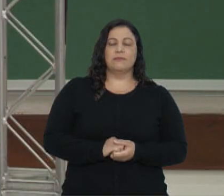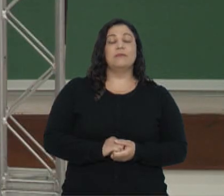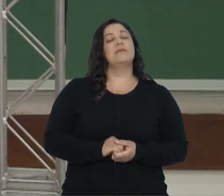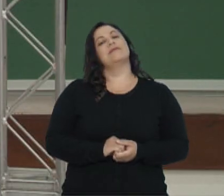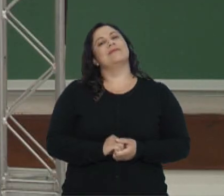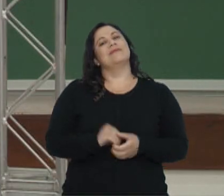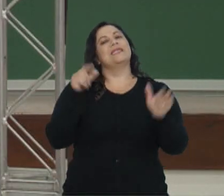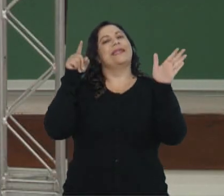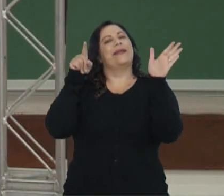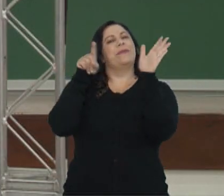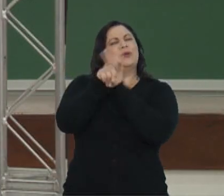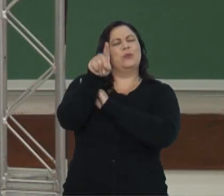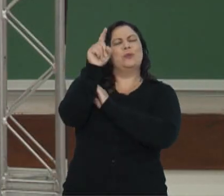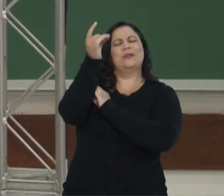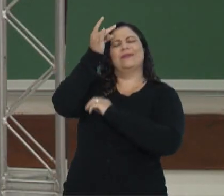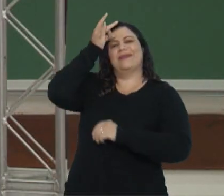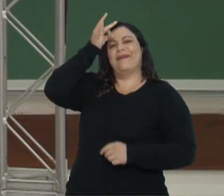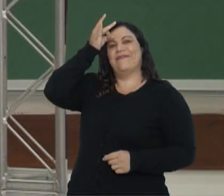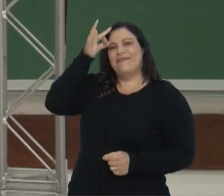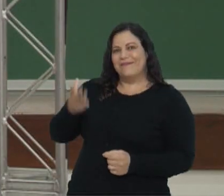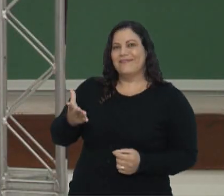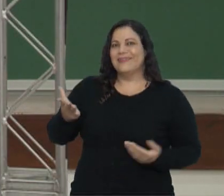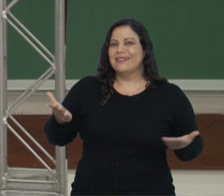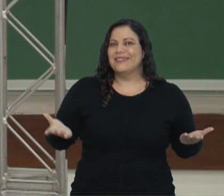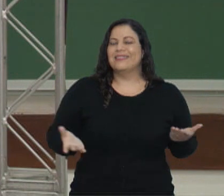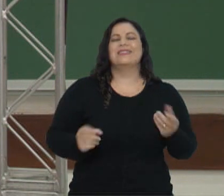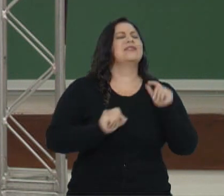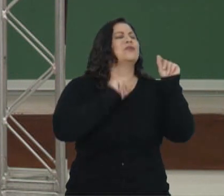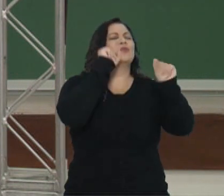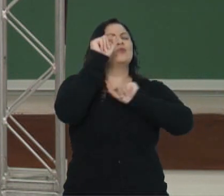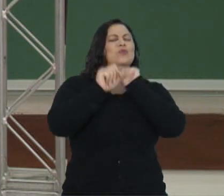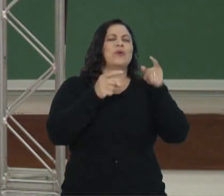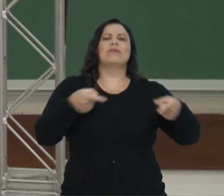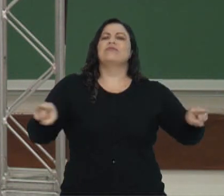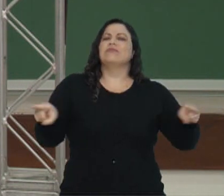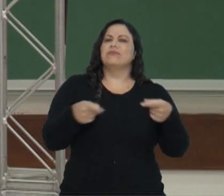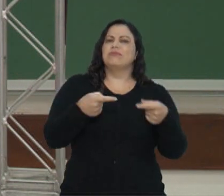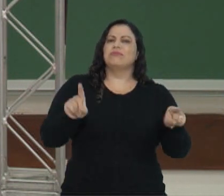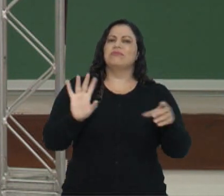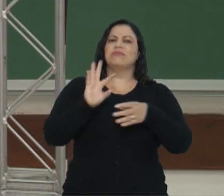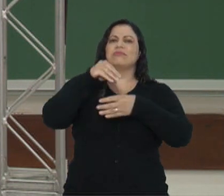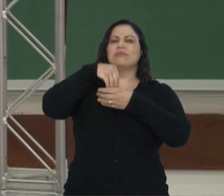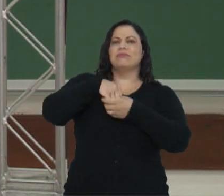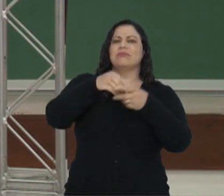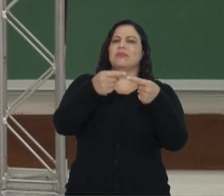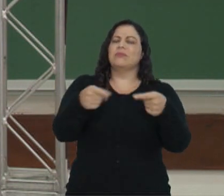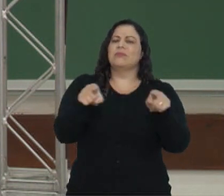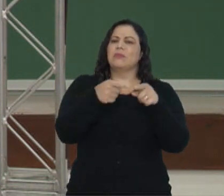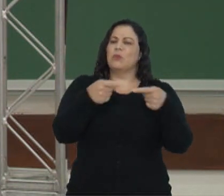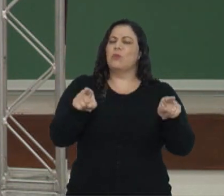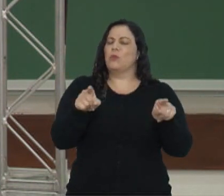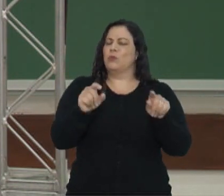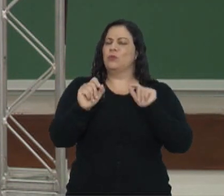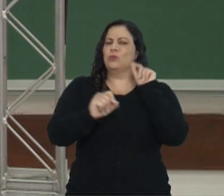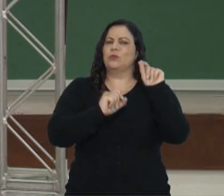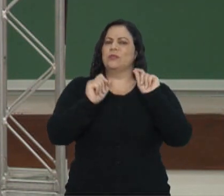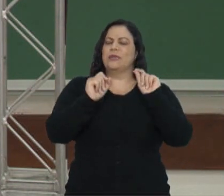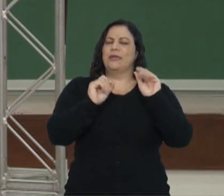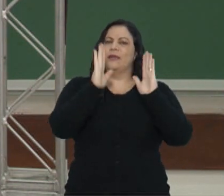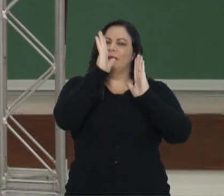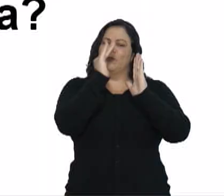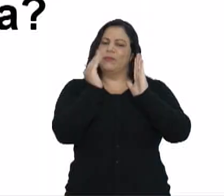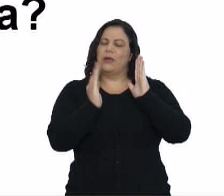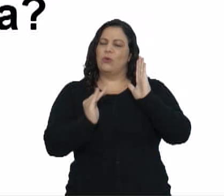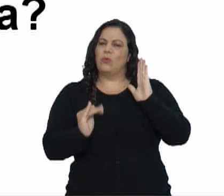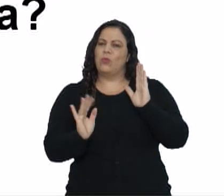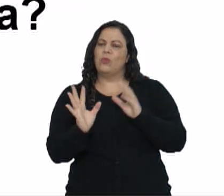Testezinho fácil, pessoal, lógico, né? Qual é o instrumento de interesse da música instrumental? Os compositores barrocos inseriram na música